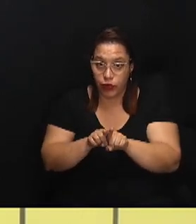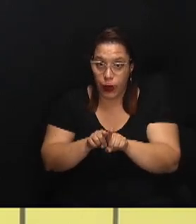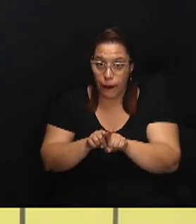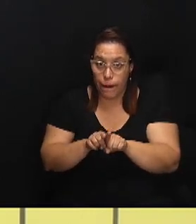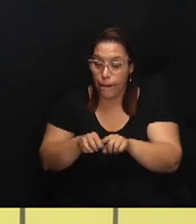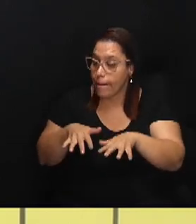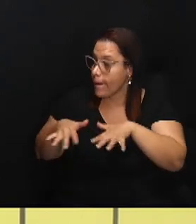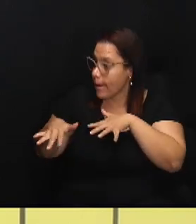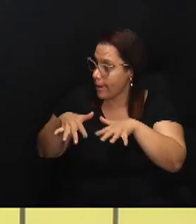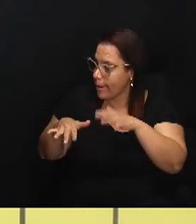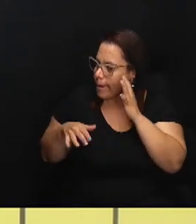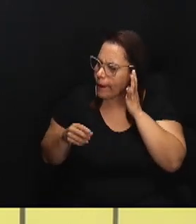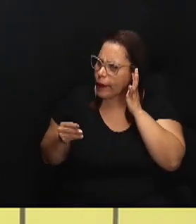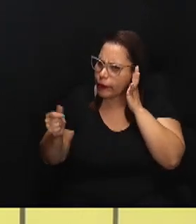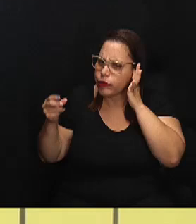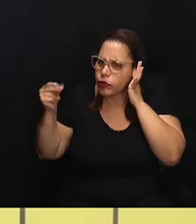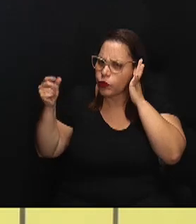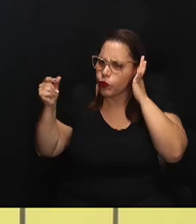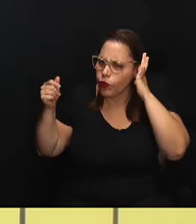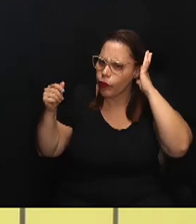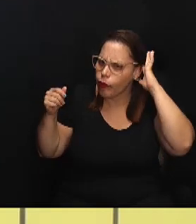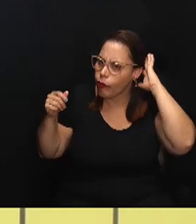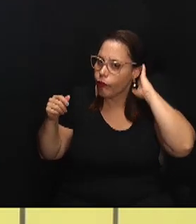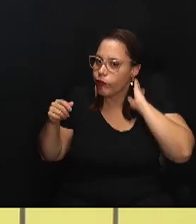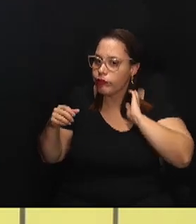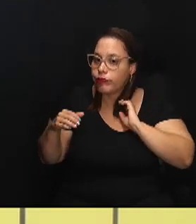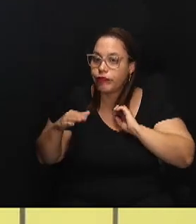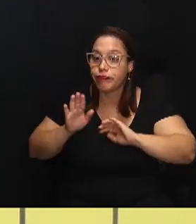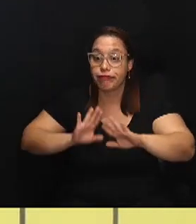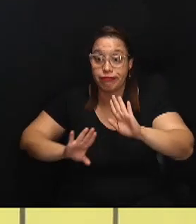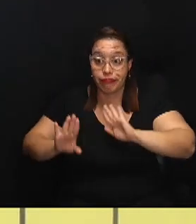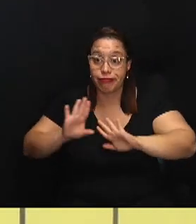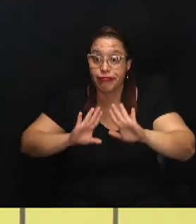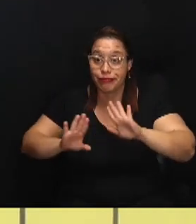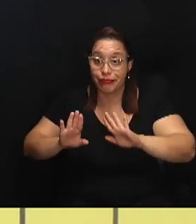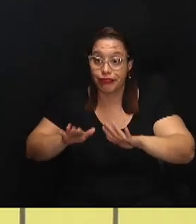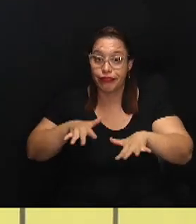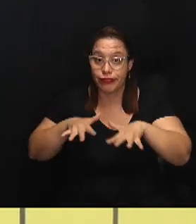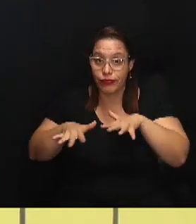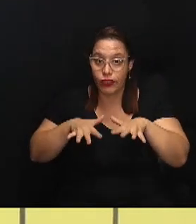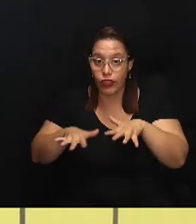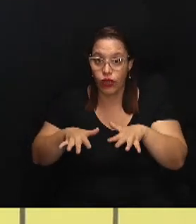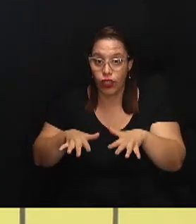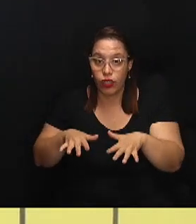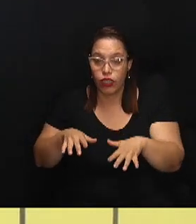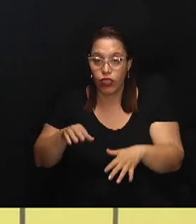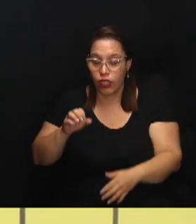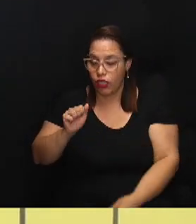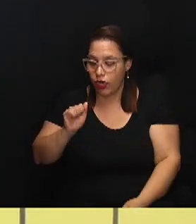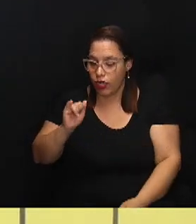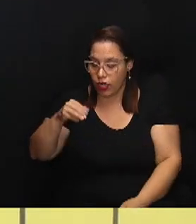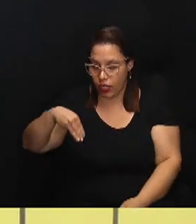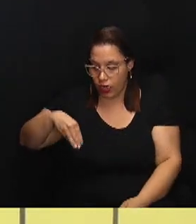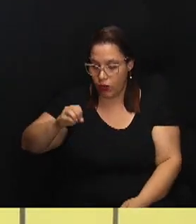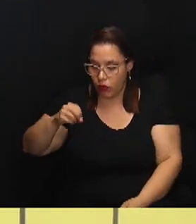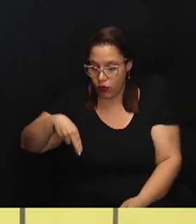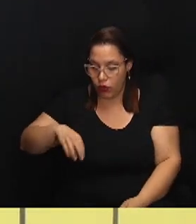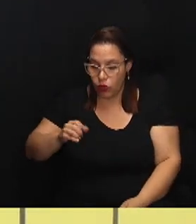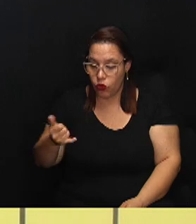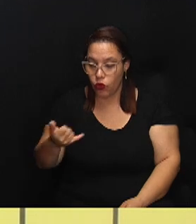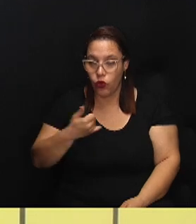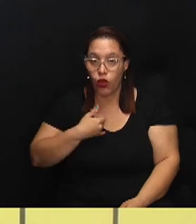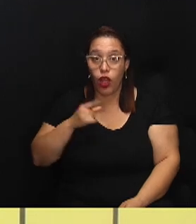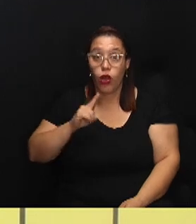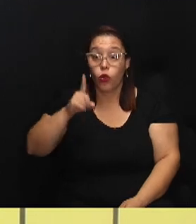esse momento, só resgatando um pouco, né, desse autocuidado, eu tive esse momento que eu tive que fazer o que a Simone falou, né? Não estar